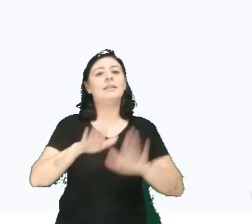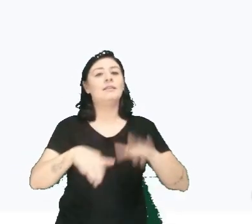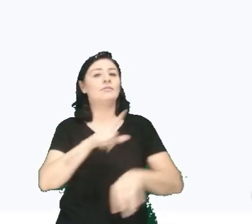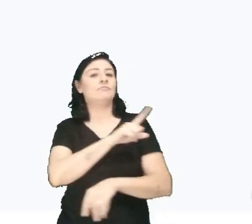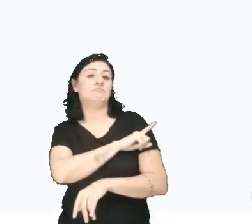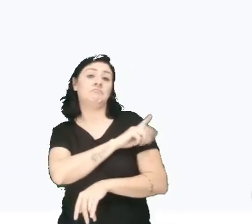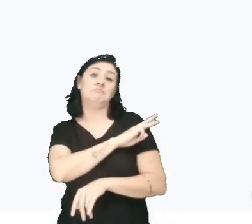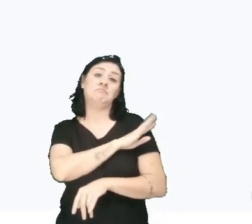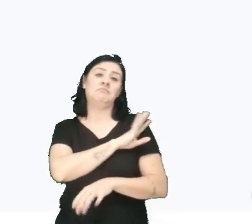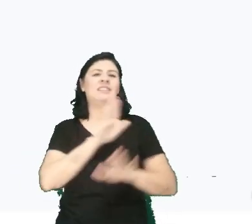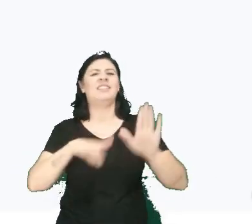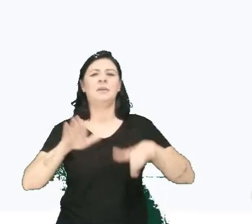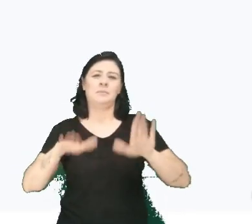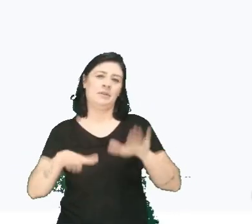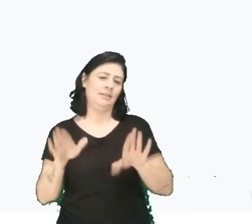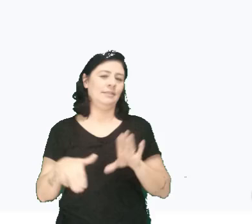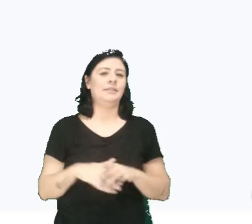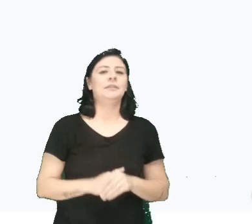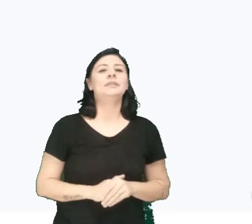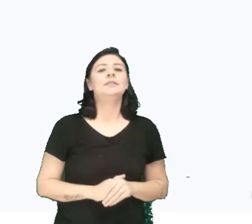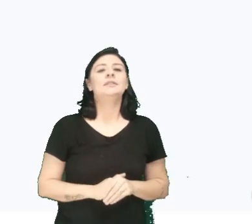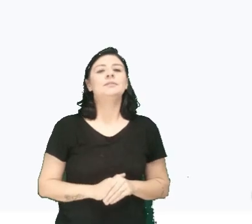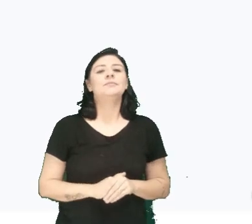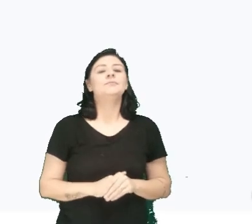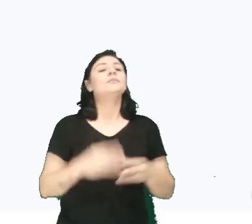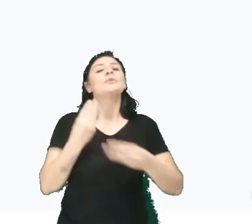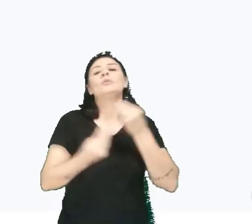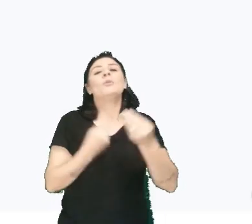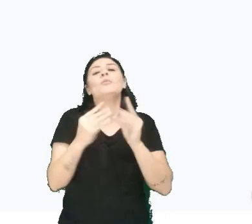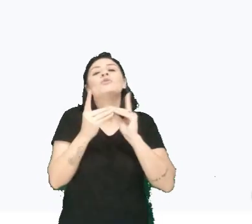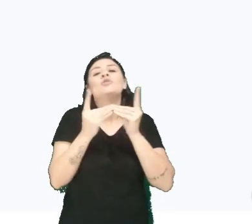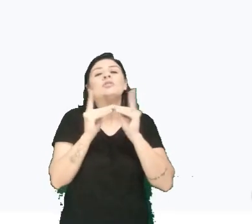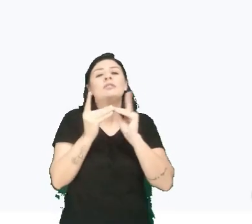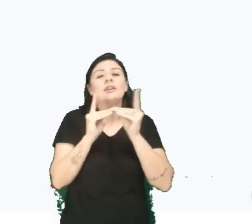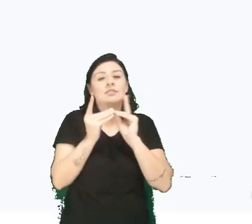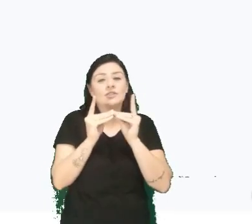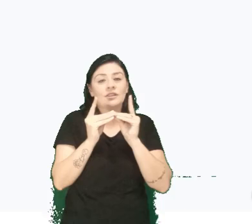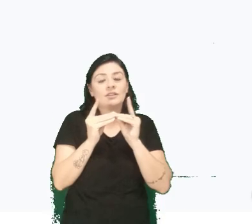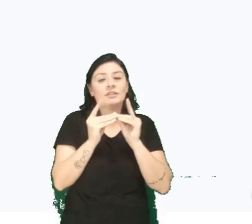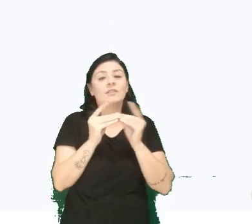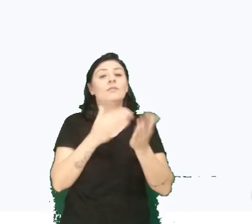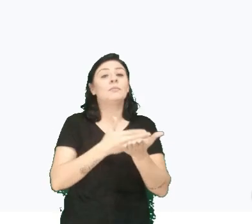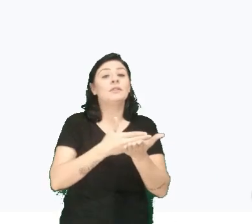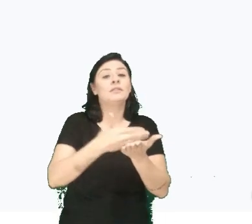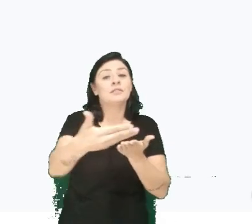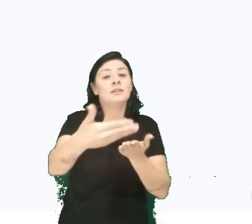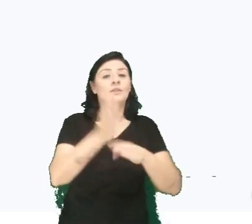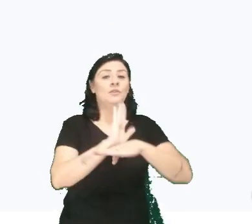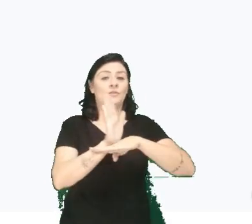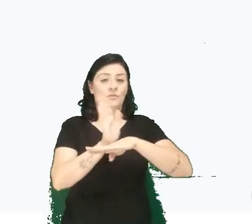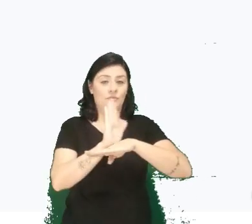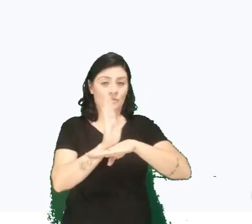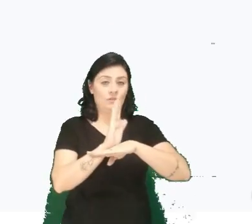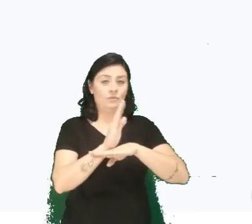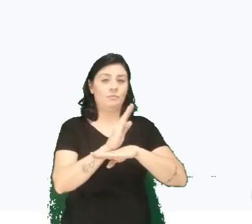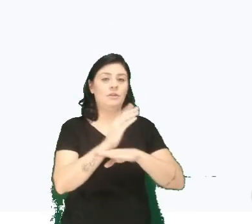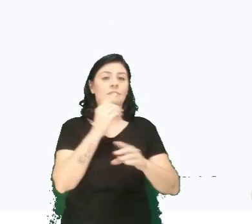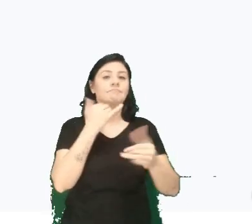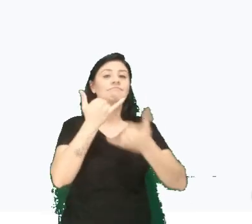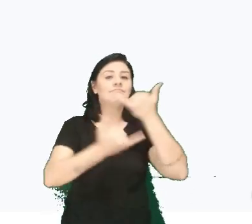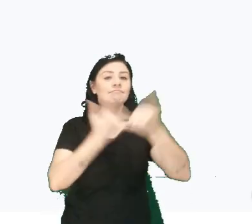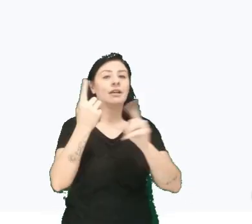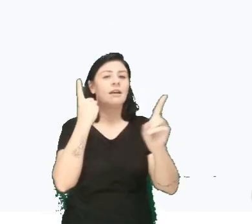e no outro também, tá? Procedimentos didáticos. Iniciar com o vídeo do jogo Ache, contextualizando